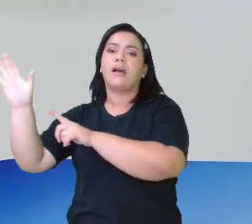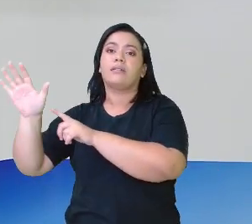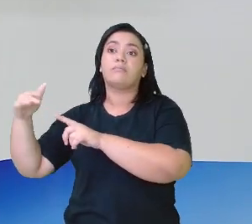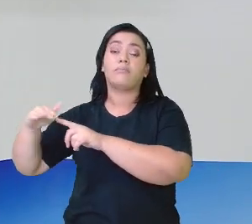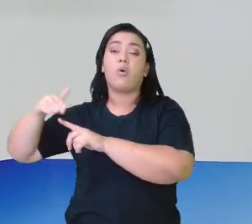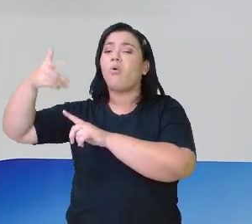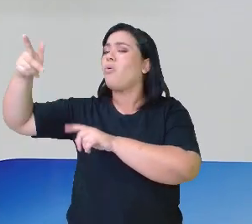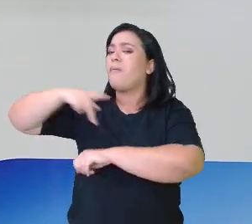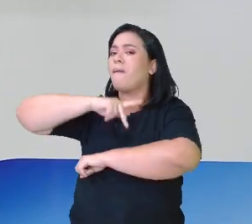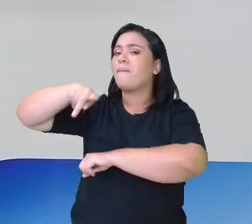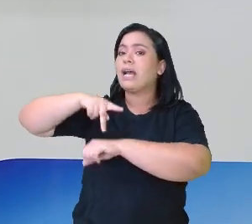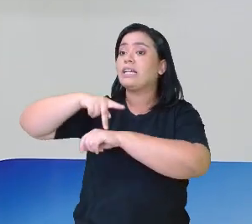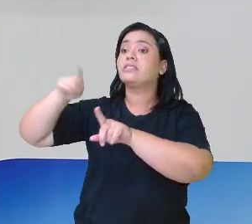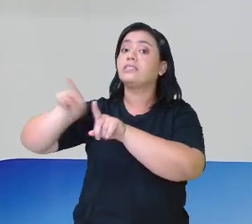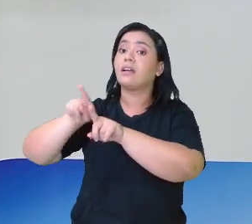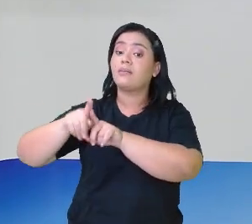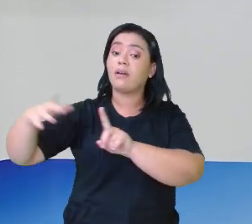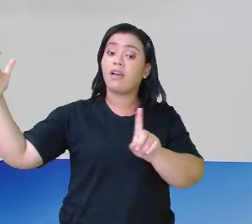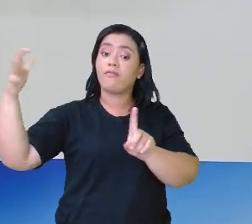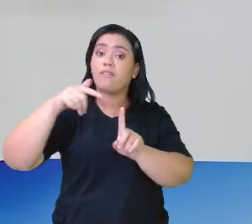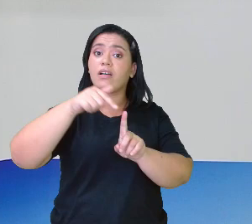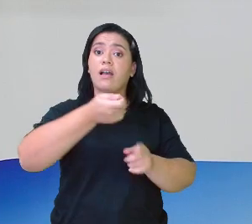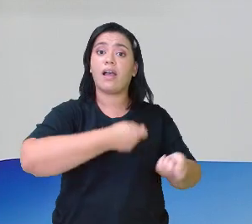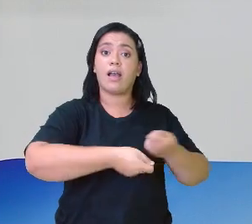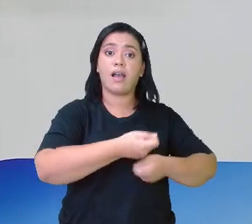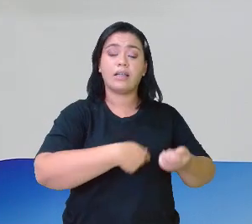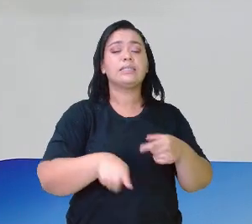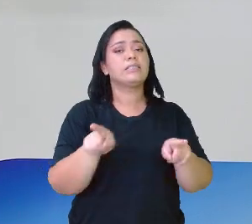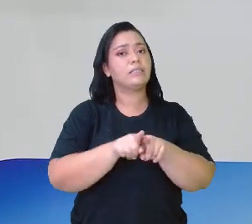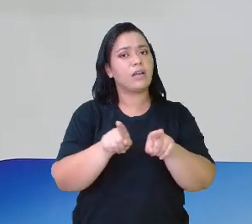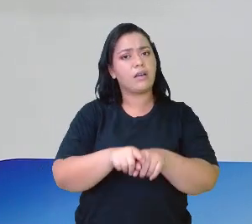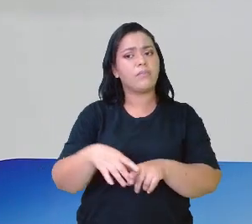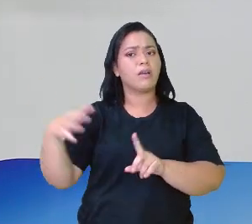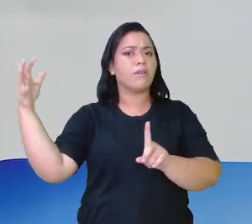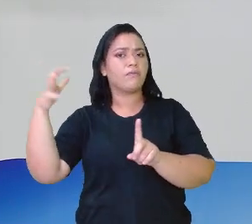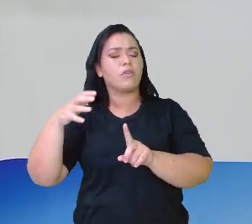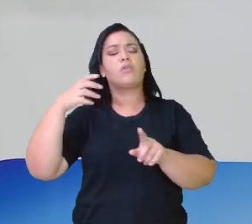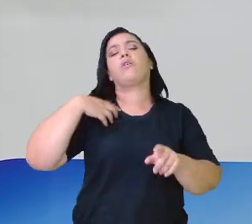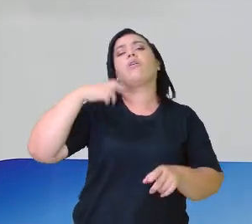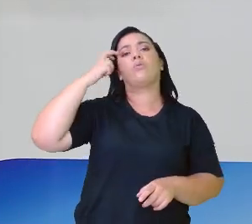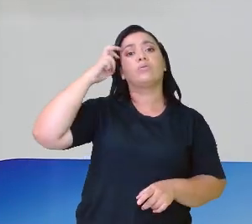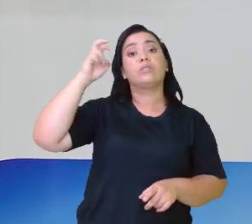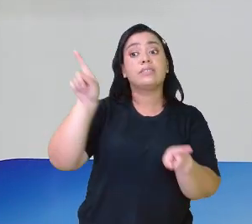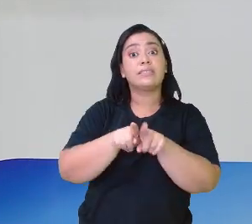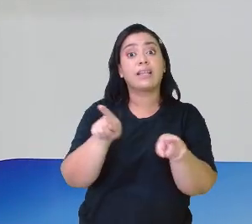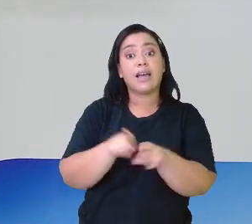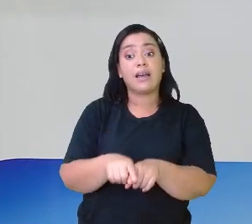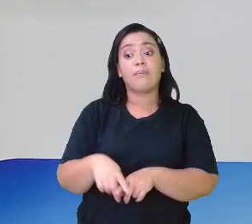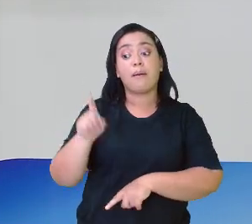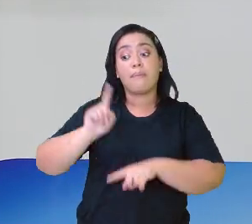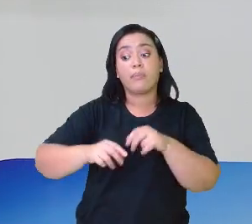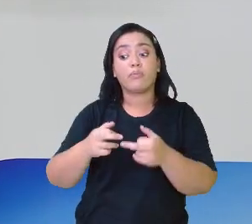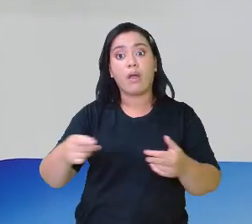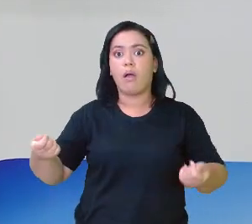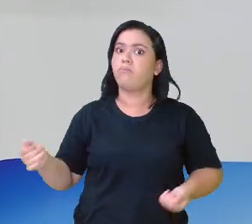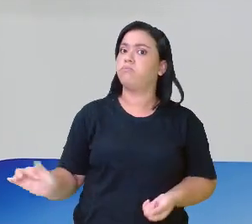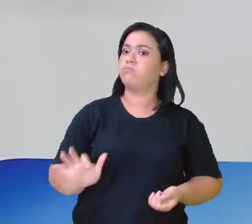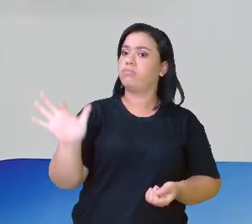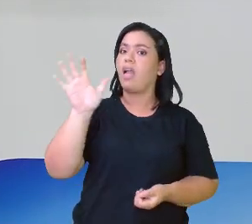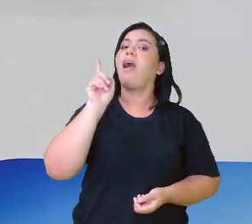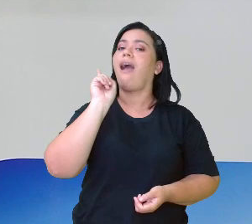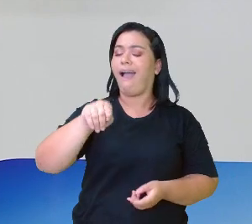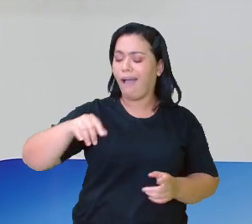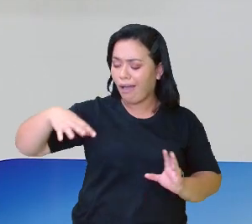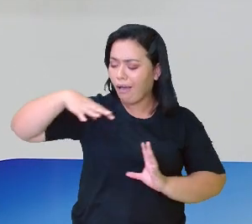países que influenciam a nossa economia, que também influenciam a nossa cultura, que deixam o preço dos produtos mais altos. Isso é a